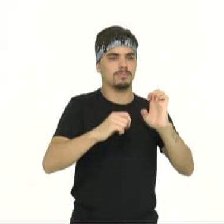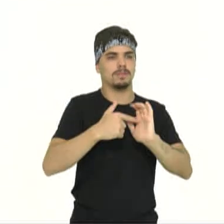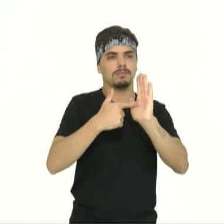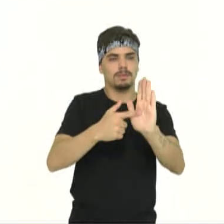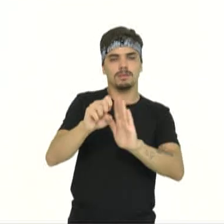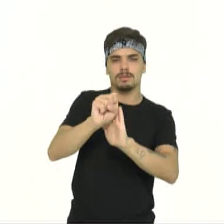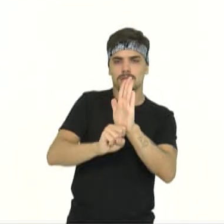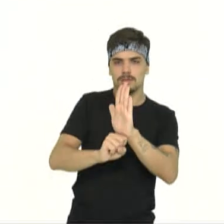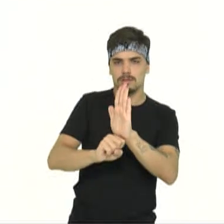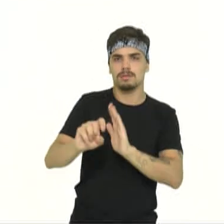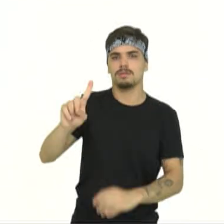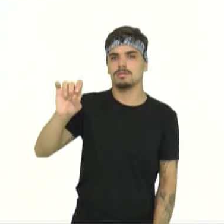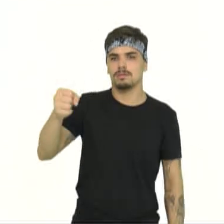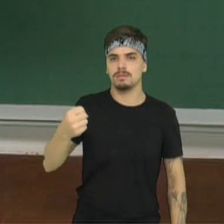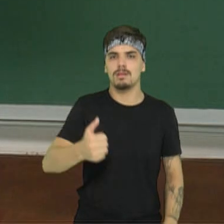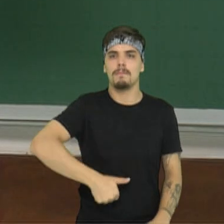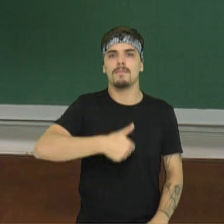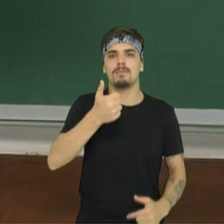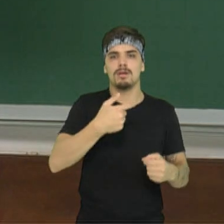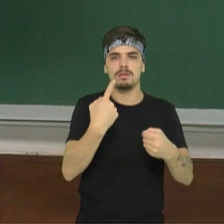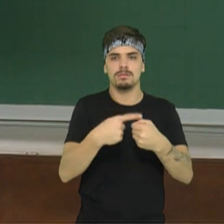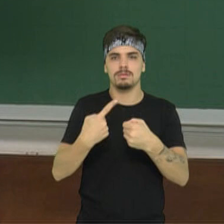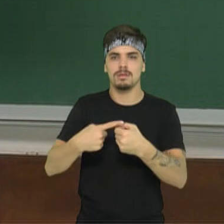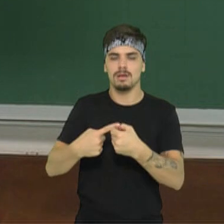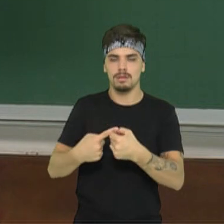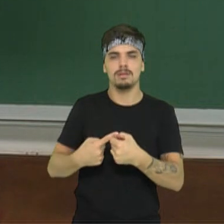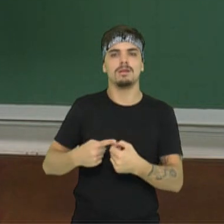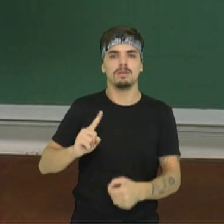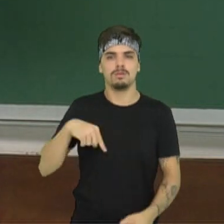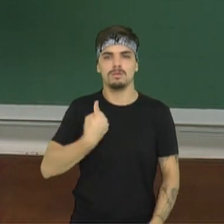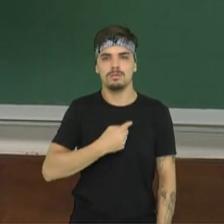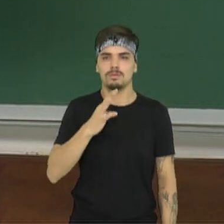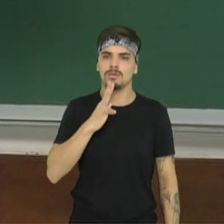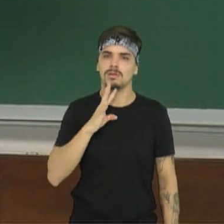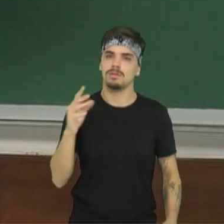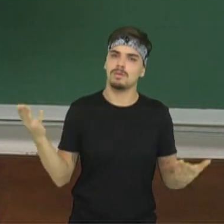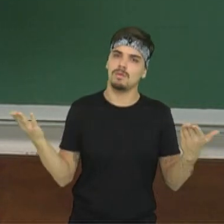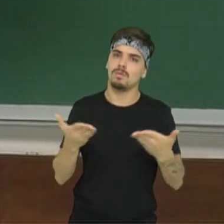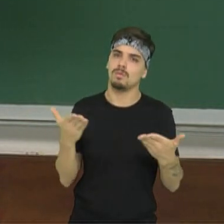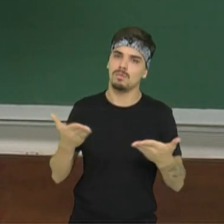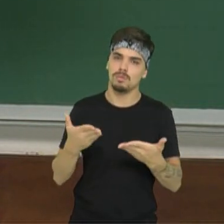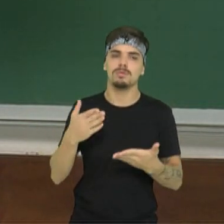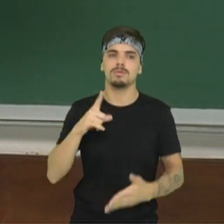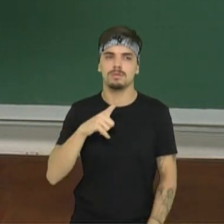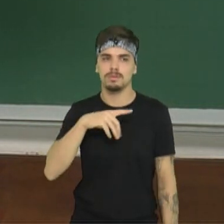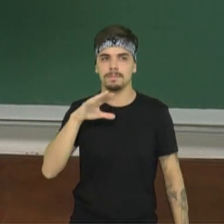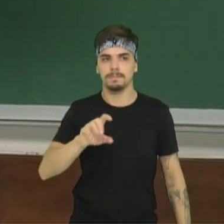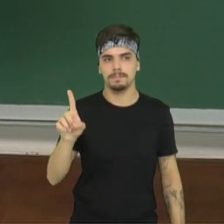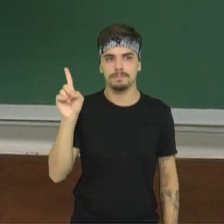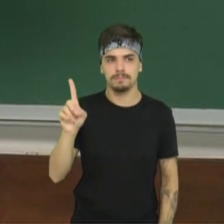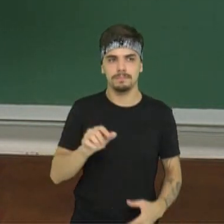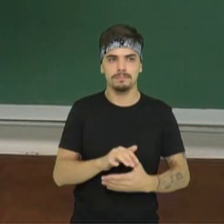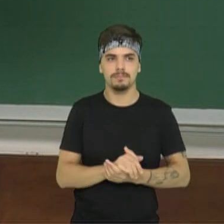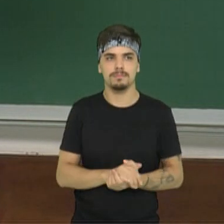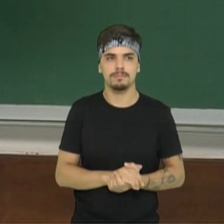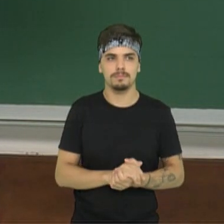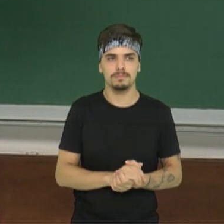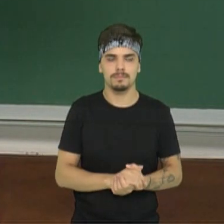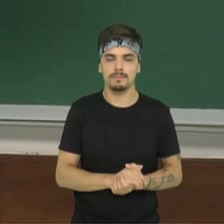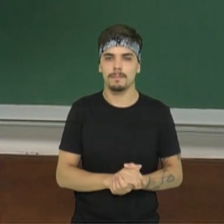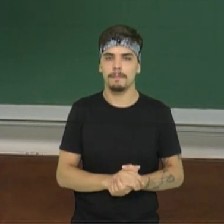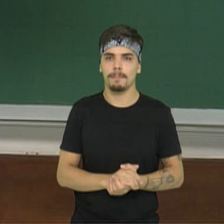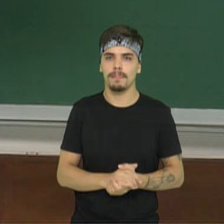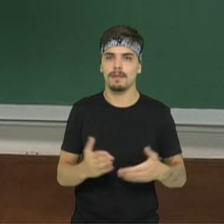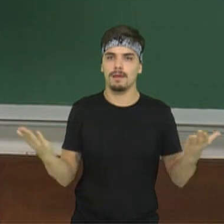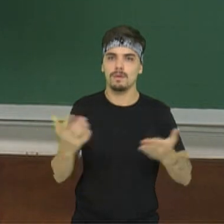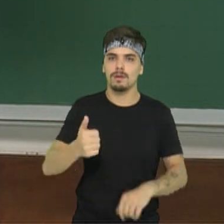das primeiras cidades da forma que nós as conhecemos atualmente aqui no Ocidente. Beleza?